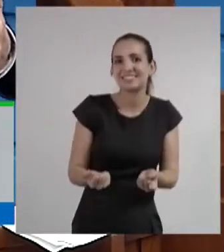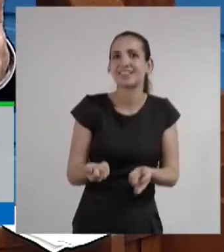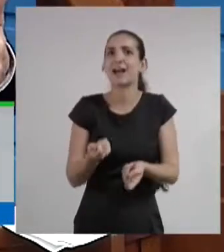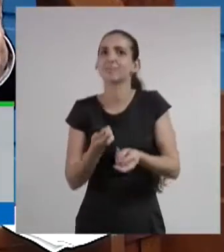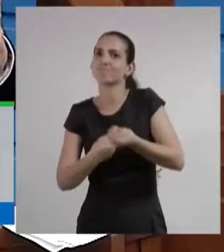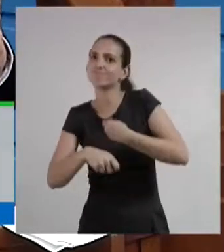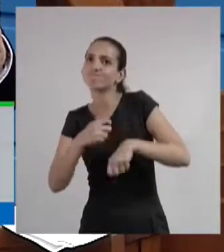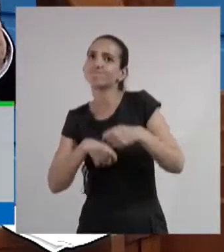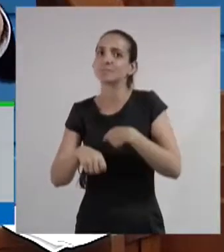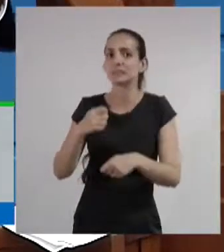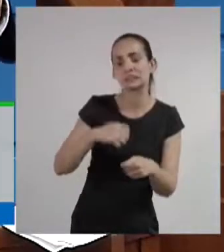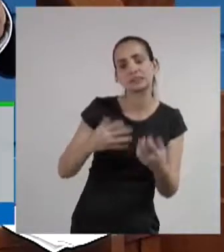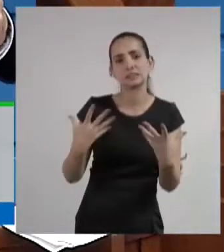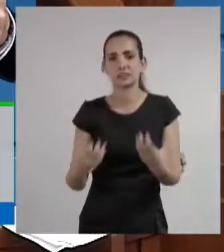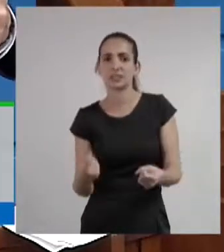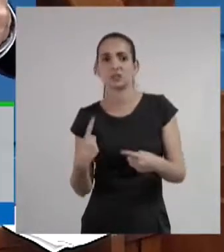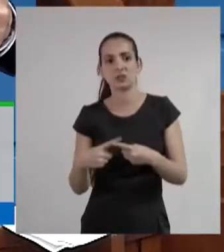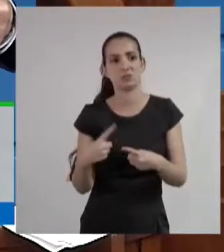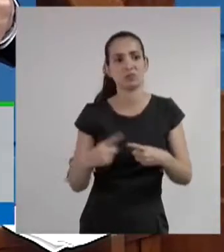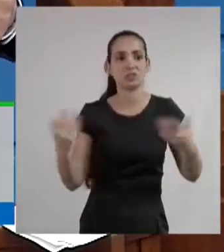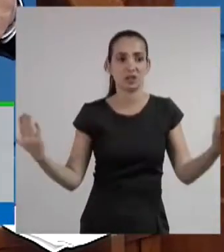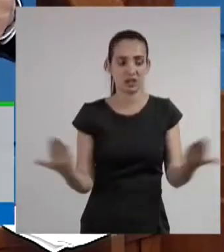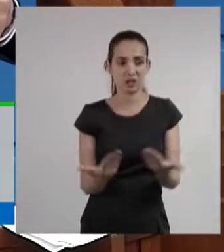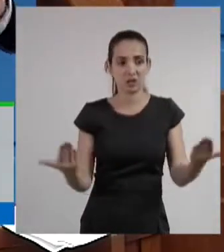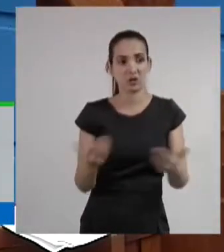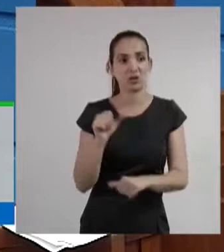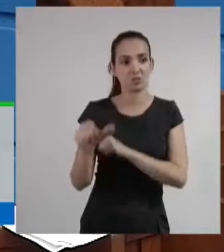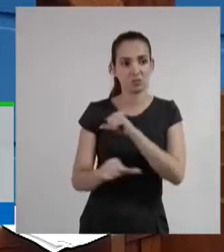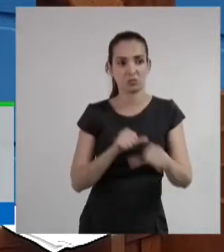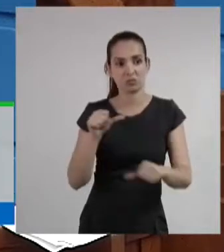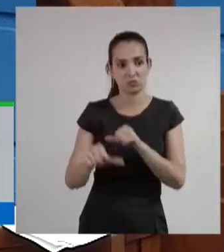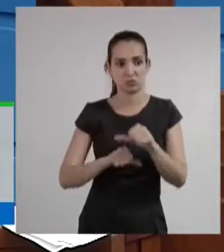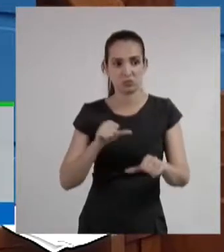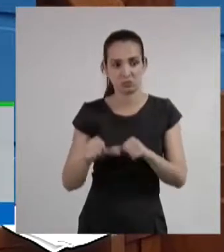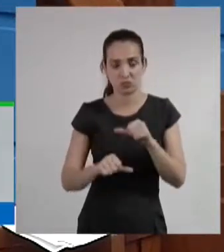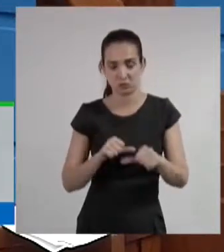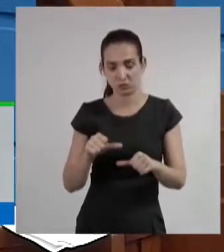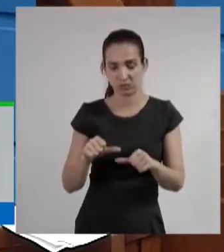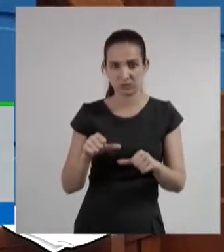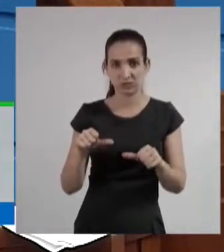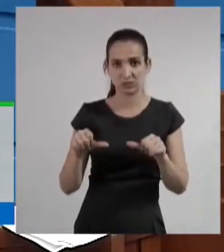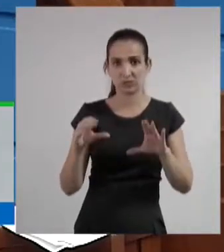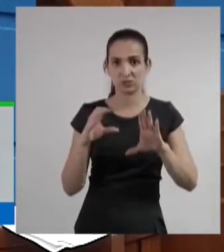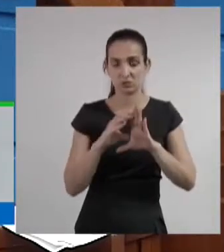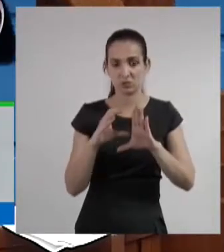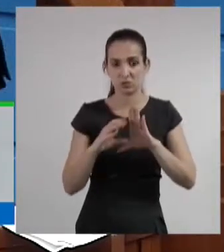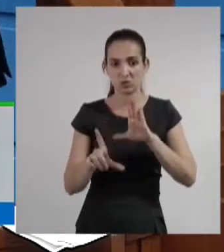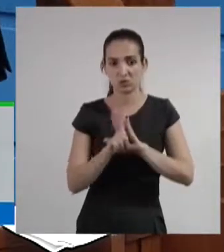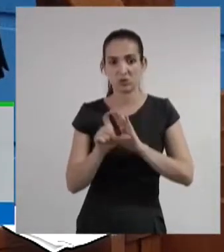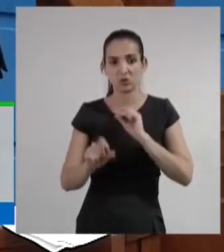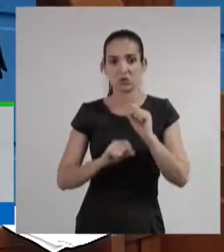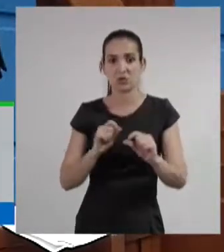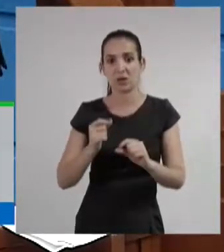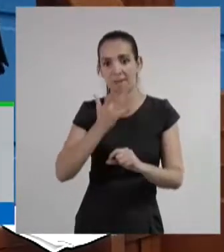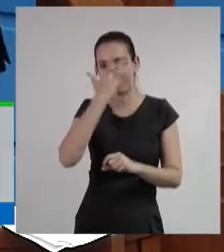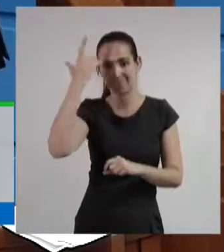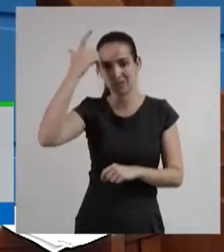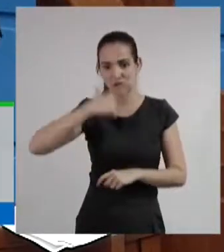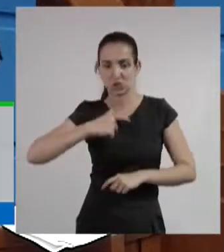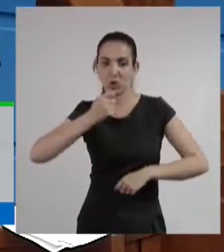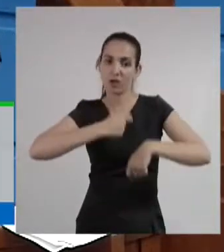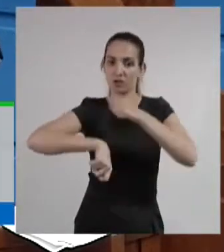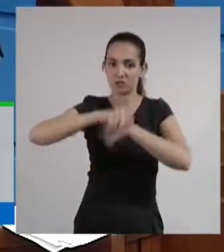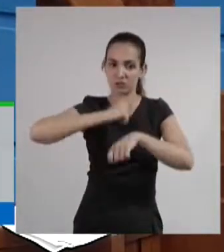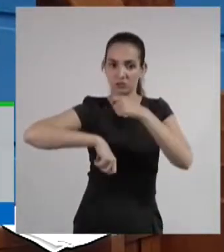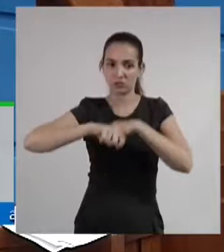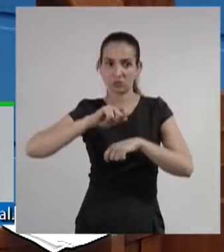reforma trabalhista, ela colocou o negociado acima do legislado. O que